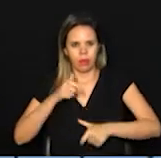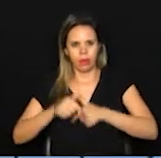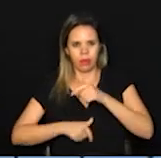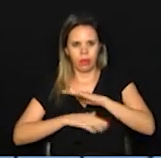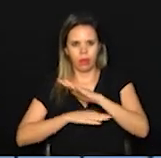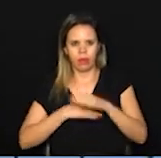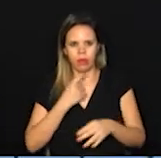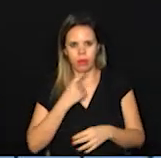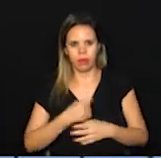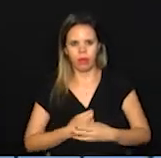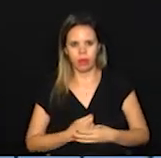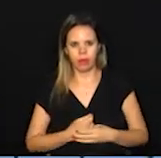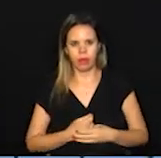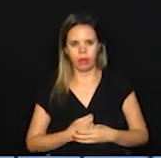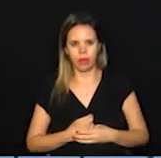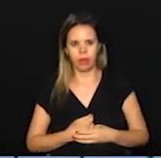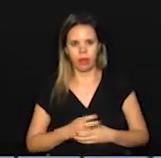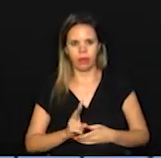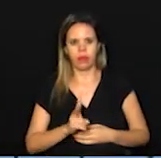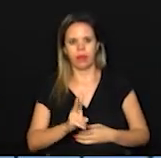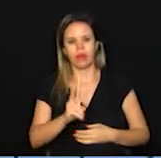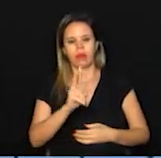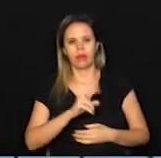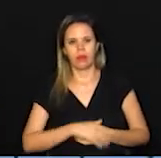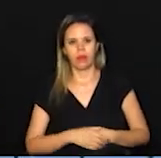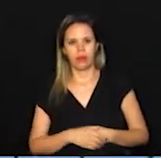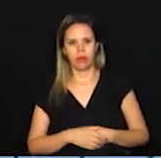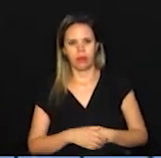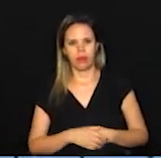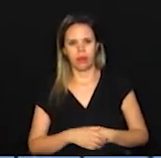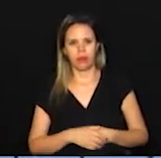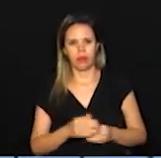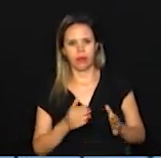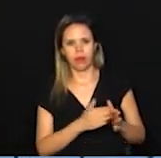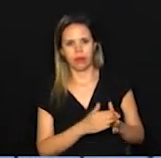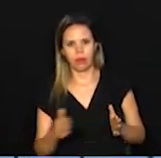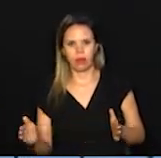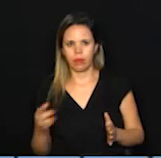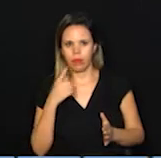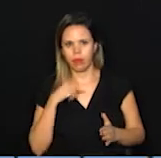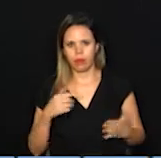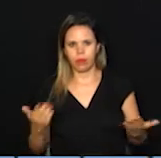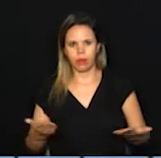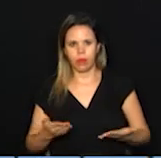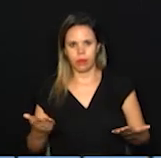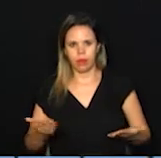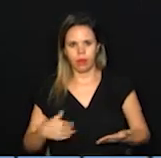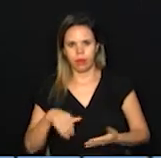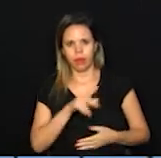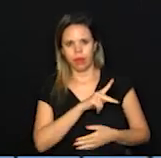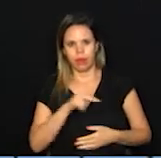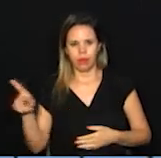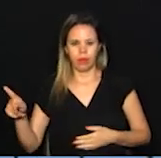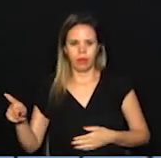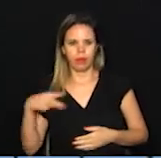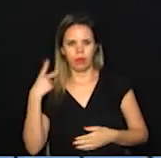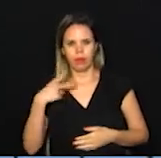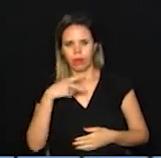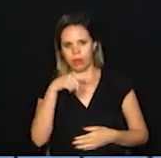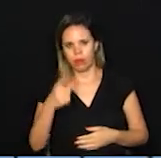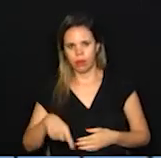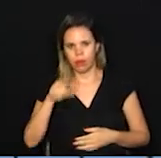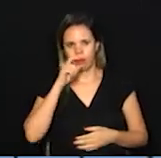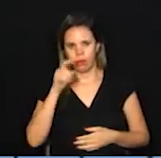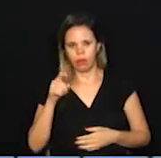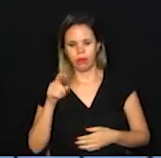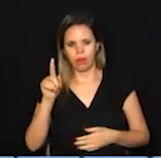da Câmara Municipal de Campinas continua, mesmo com a fase vermelha. E agora, olha, o presidente da Câmara, o vereador Zé